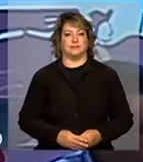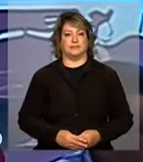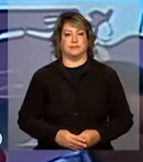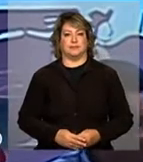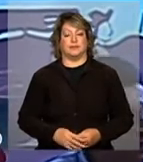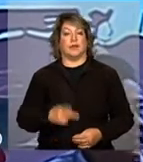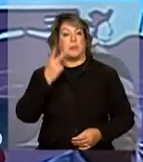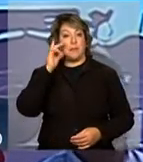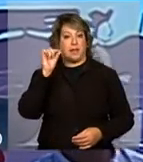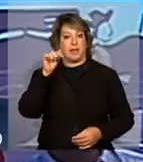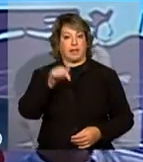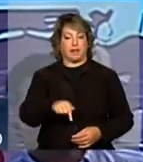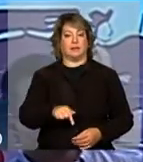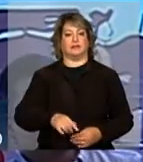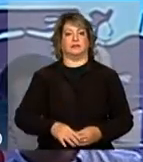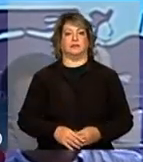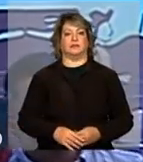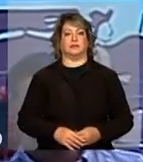Para isso,